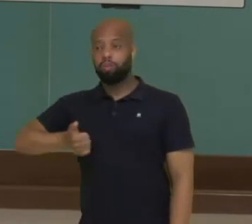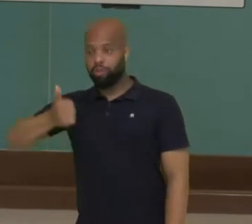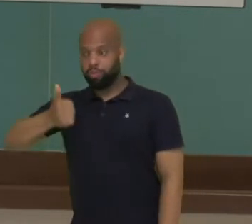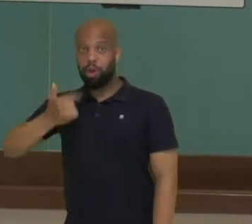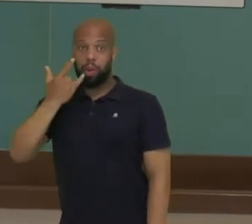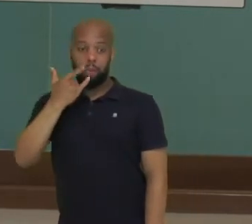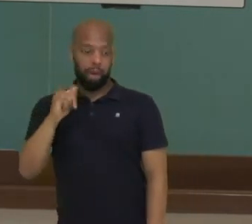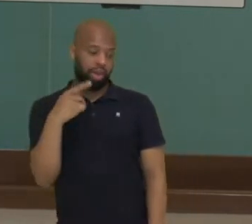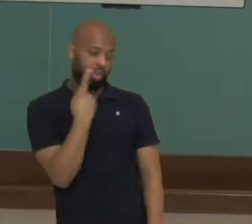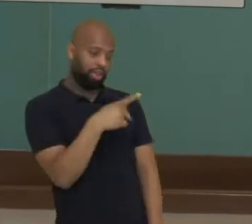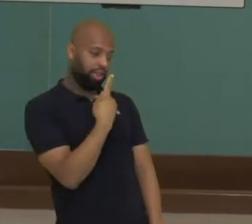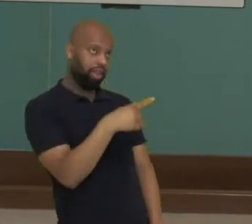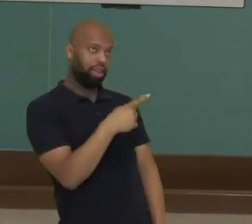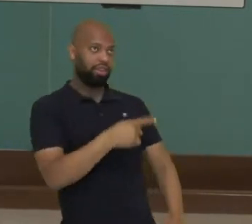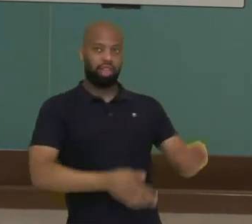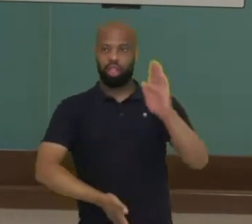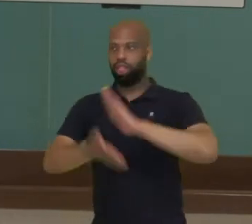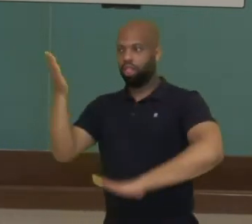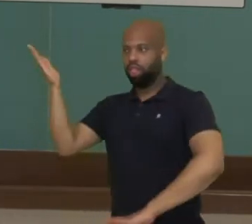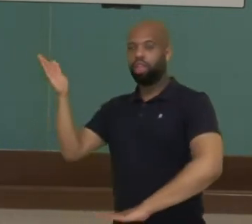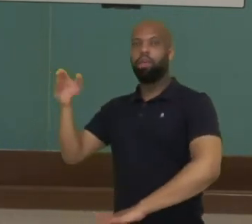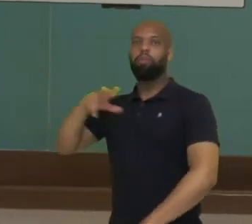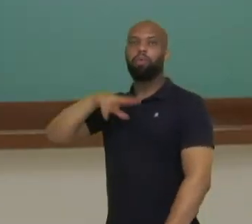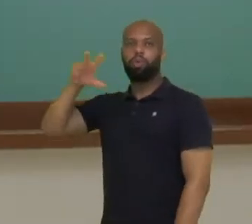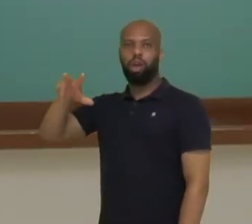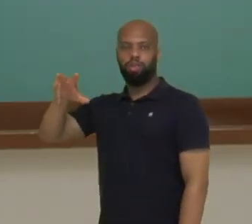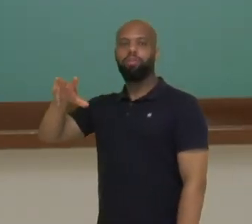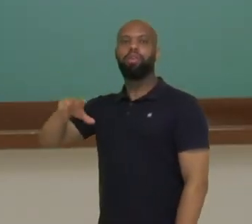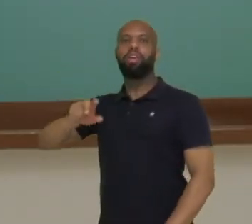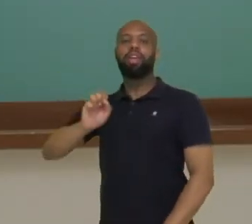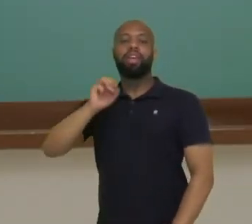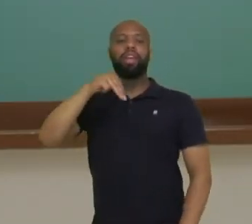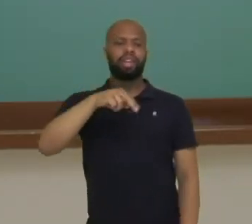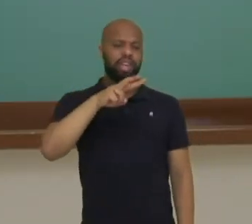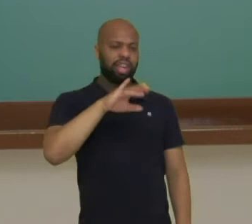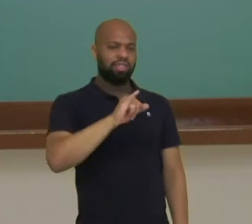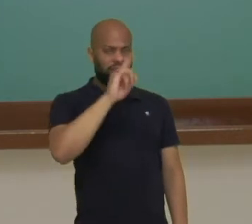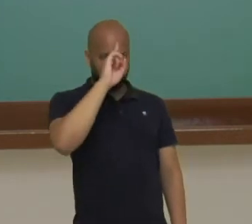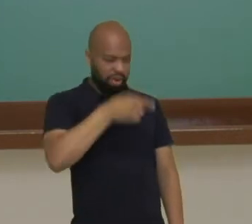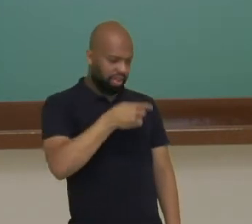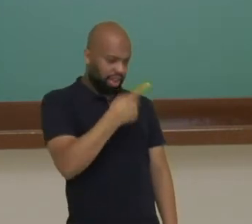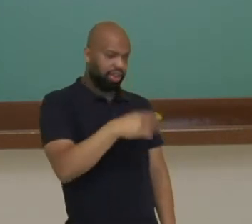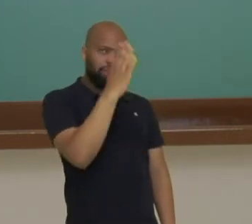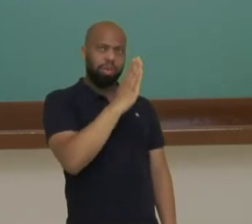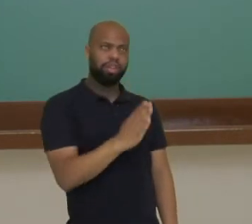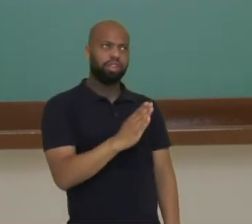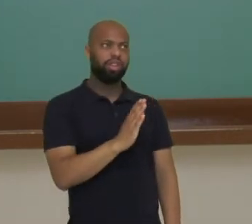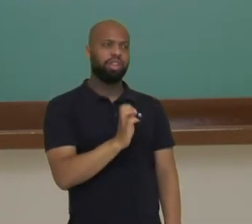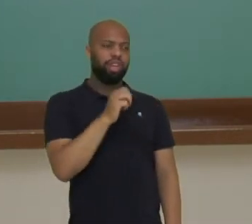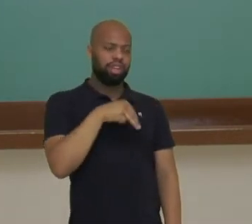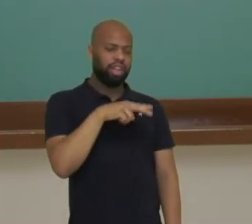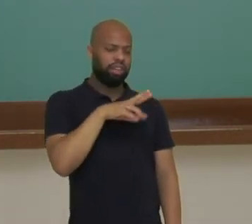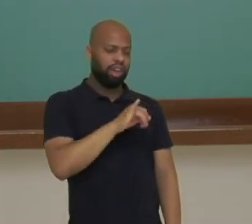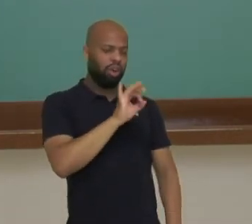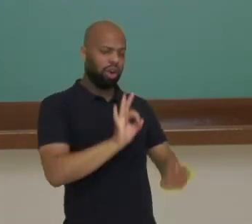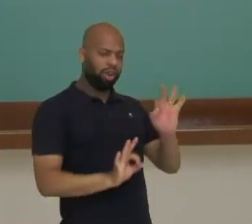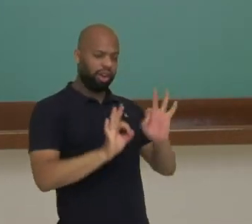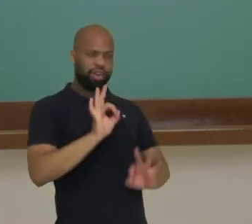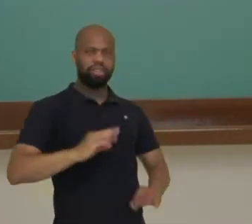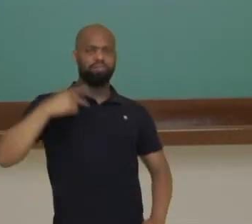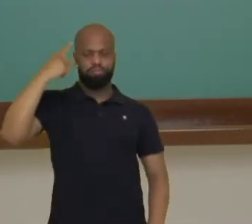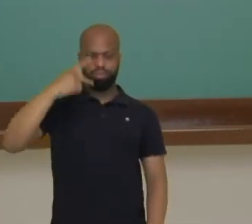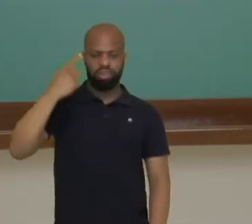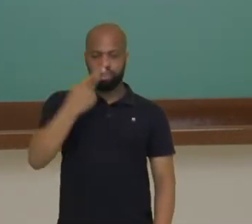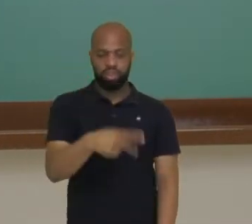seu pai, vai para Portugal e quem vai ficar comandando? Então, quem que vai organizar aqui a política do